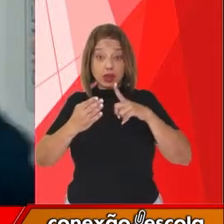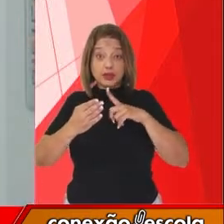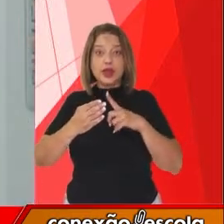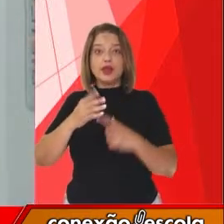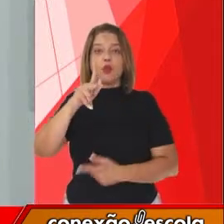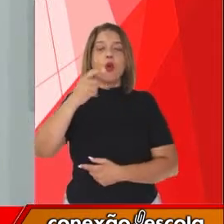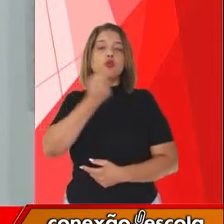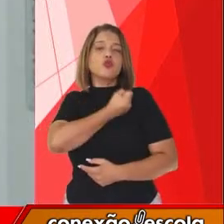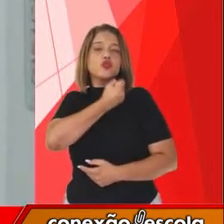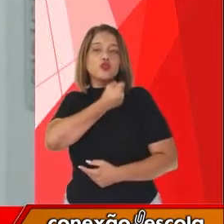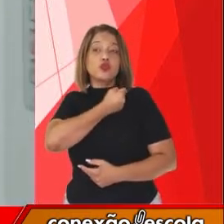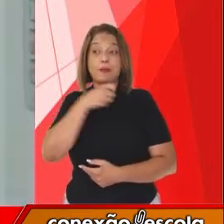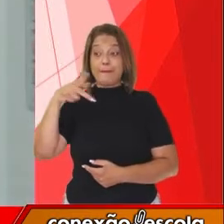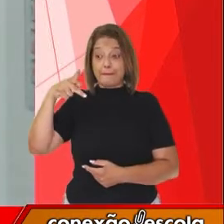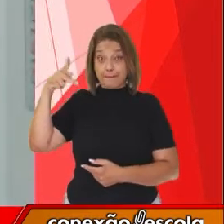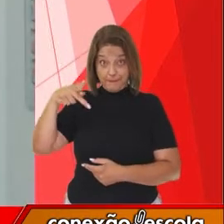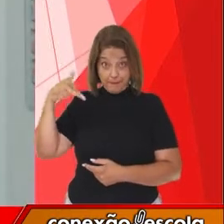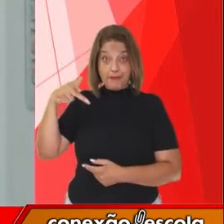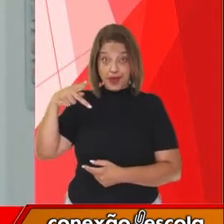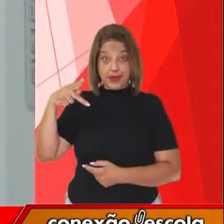par,